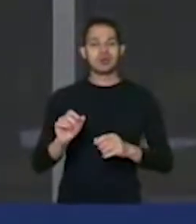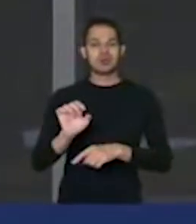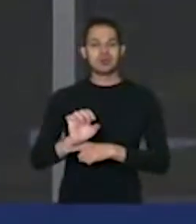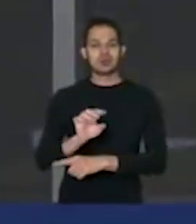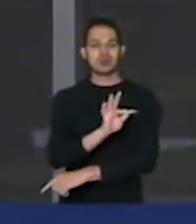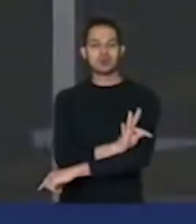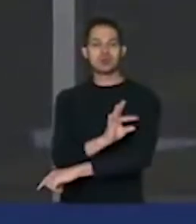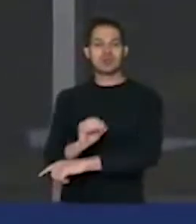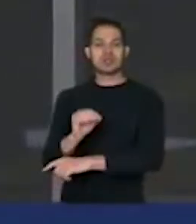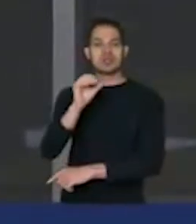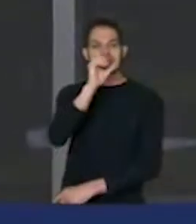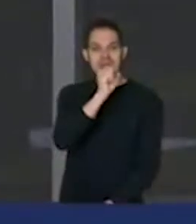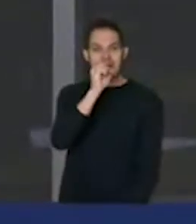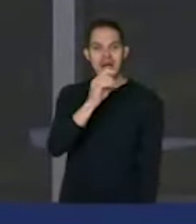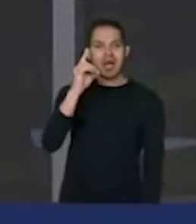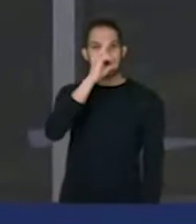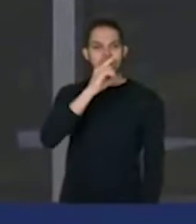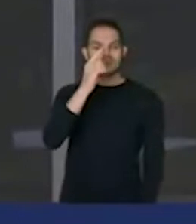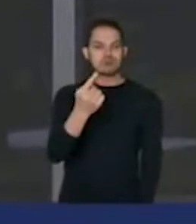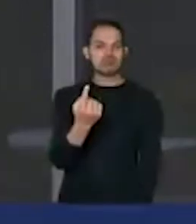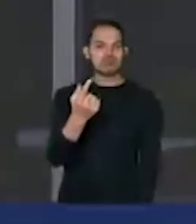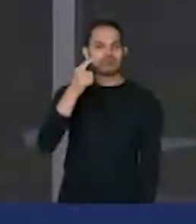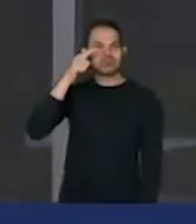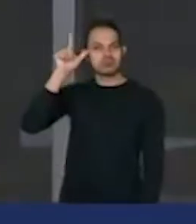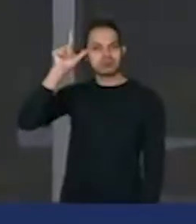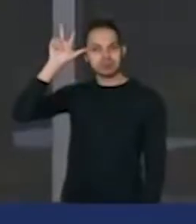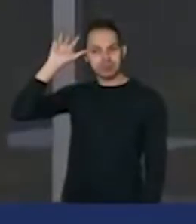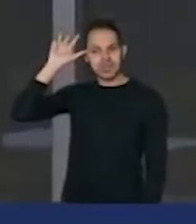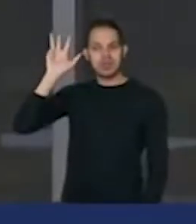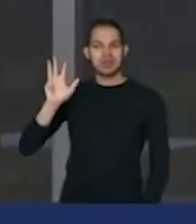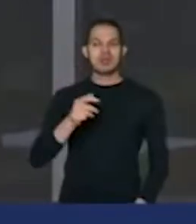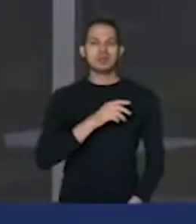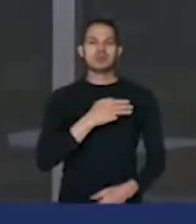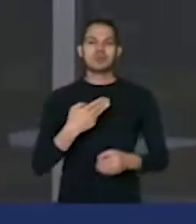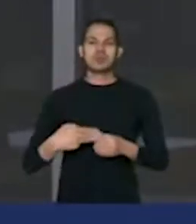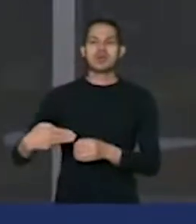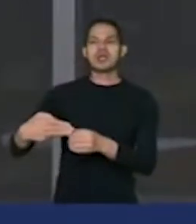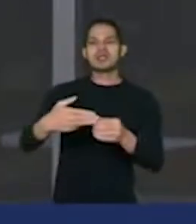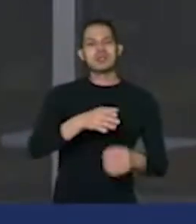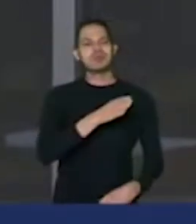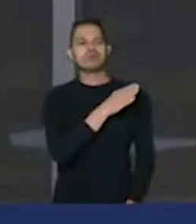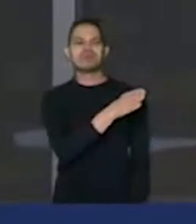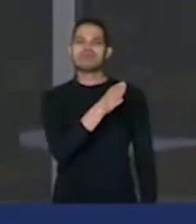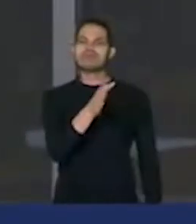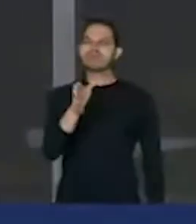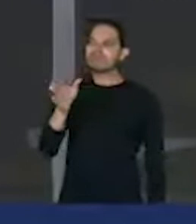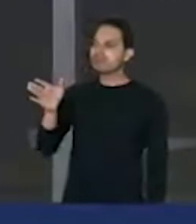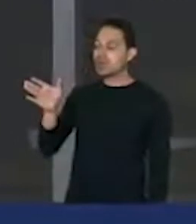semana. Andamos por todos, por vários municípios, e ontem,